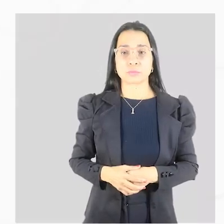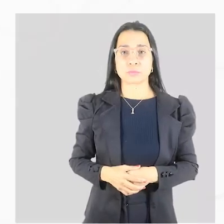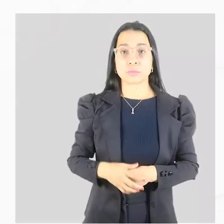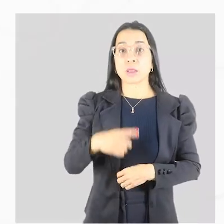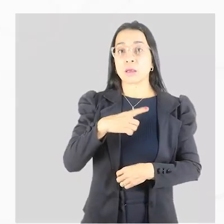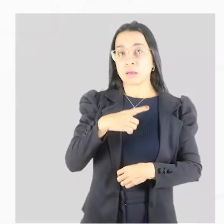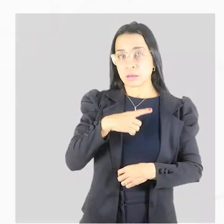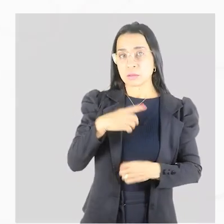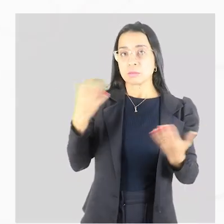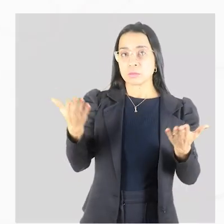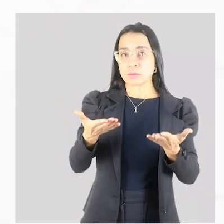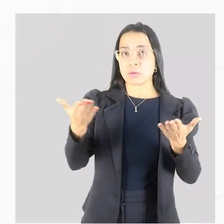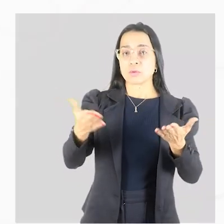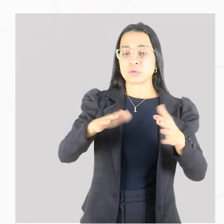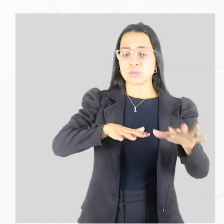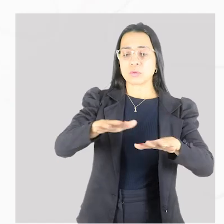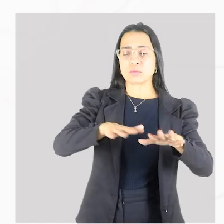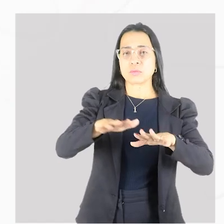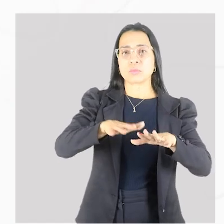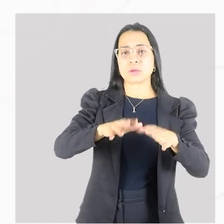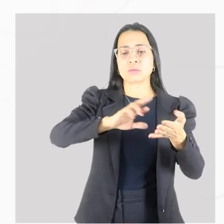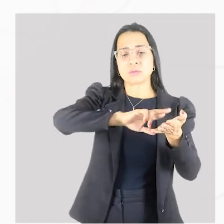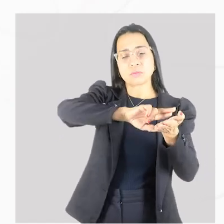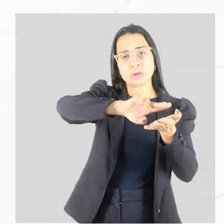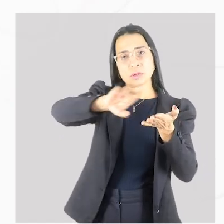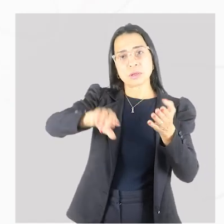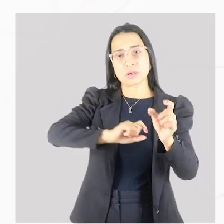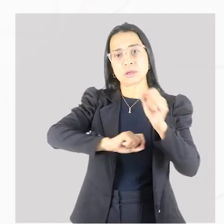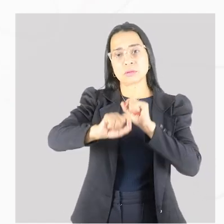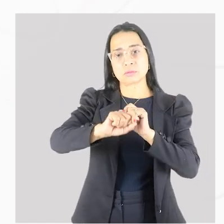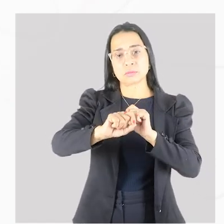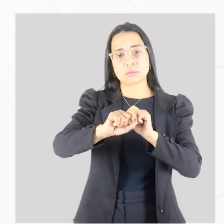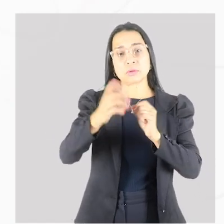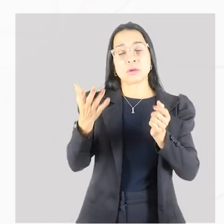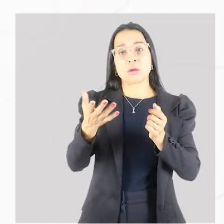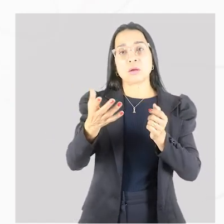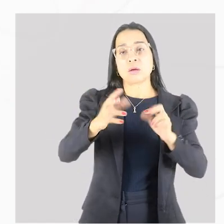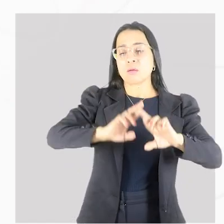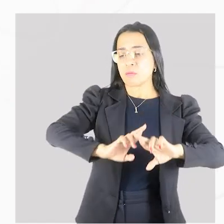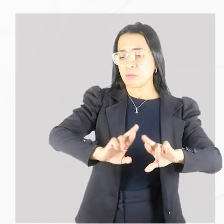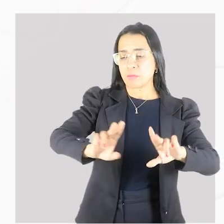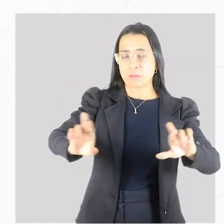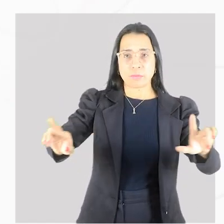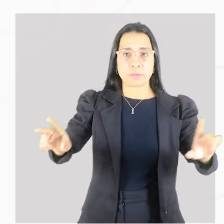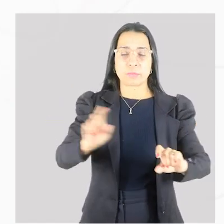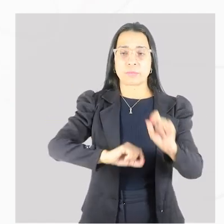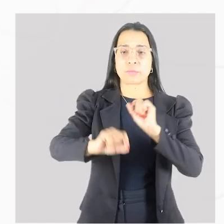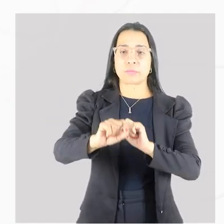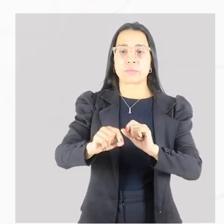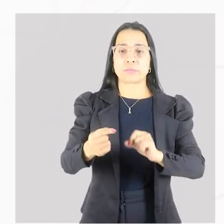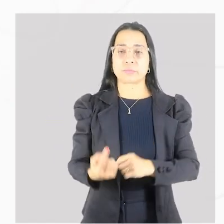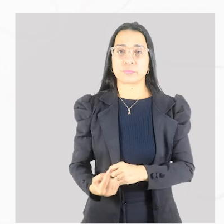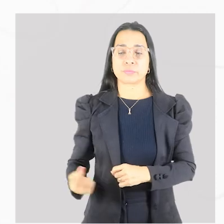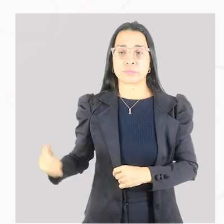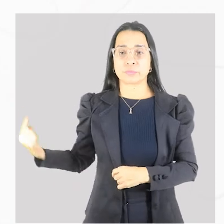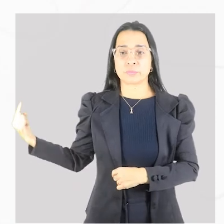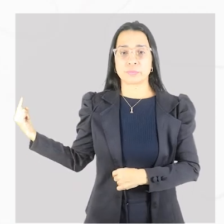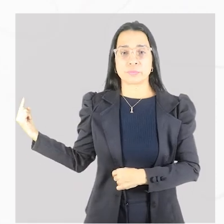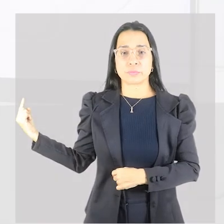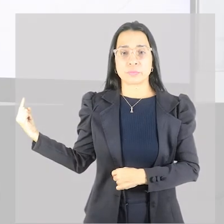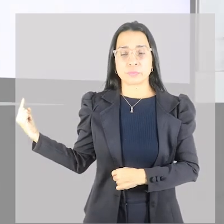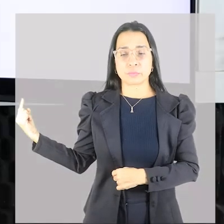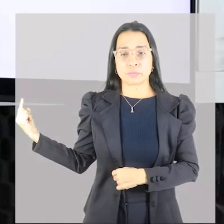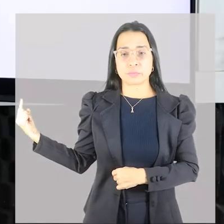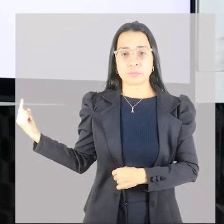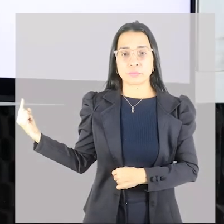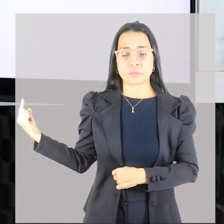mais variadas, né? Os movimentos são marcados pela pluralidade. Plural é aquilo que é variado, aquilo que é diverso, de